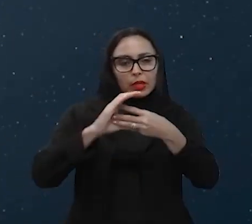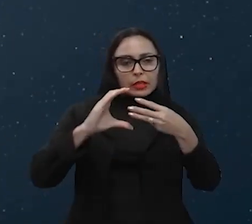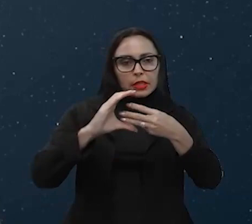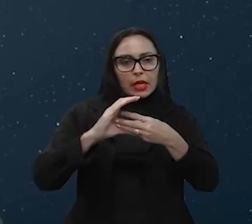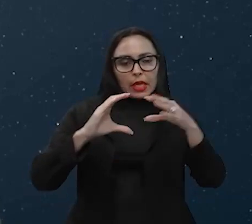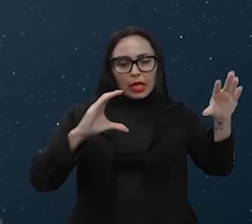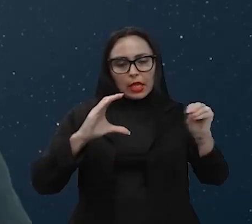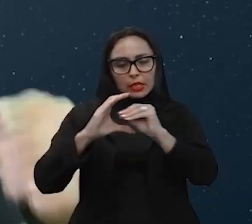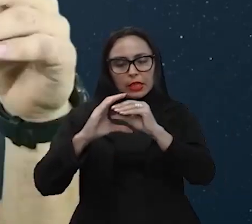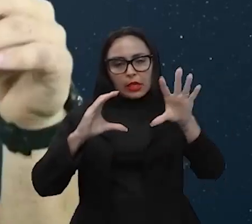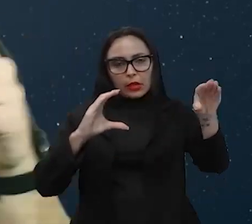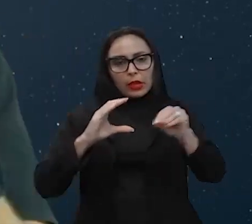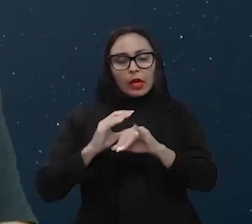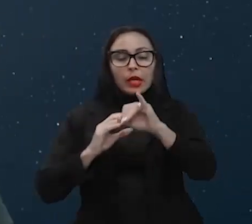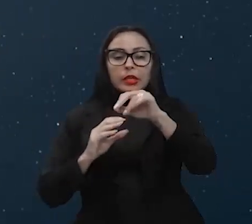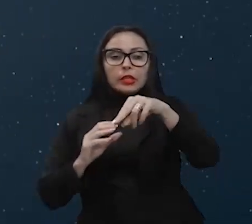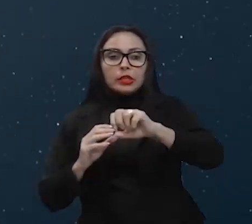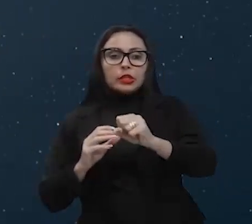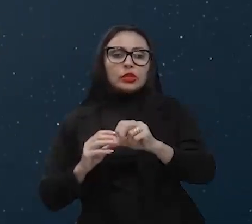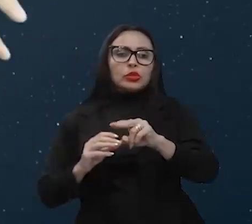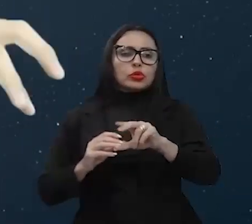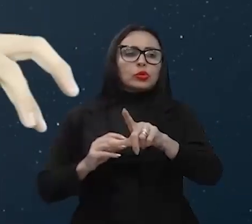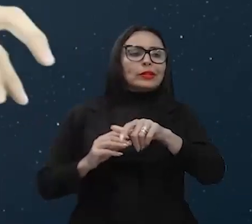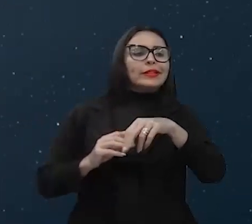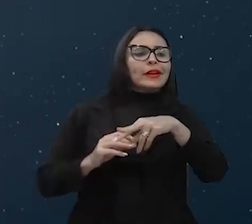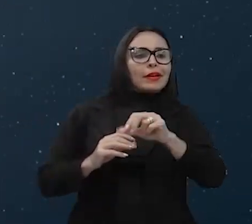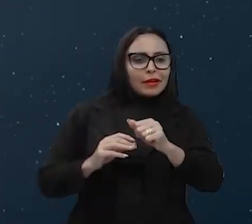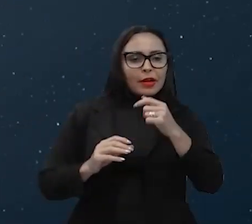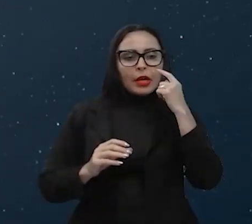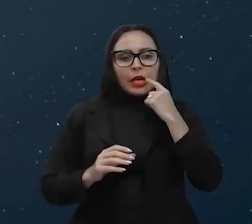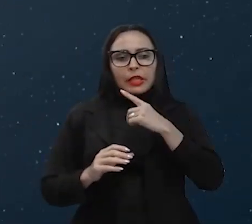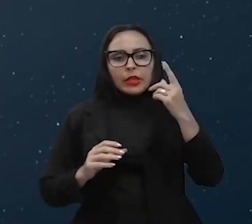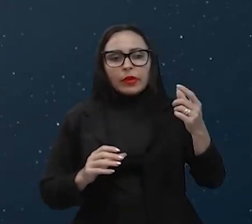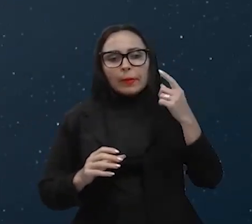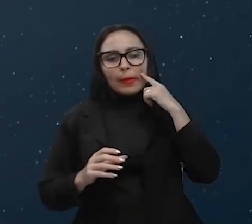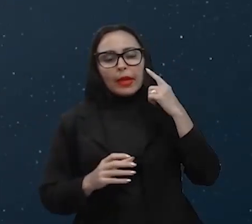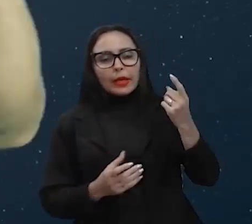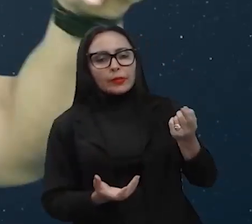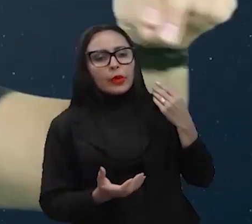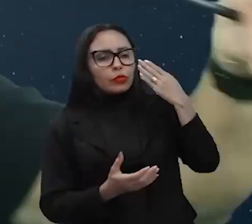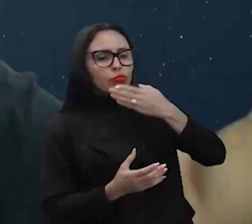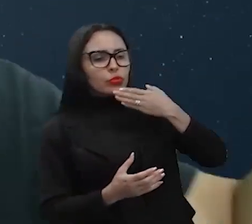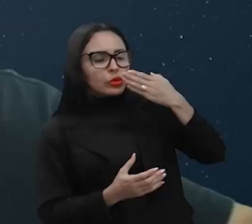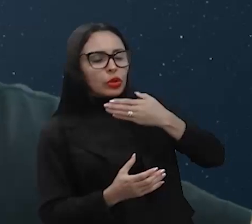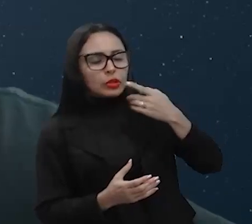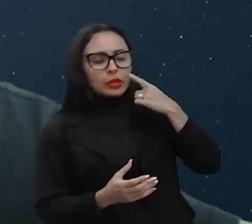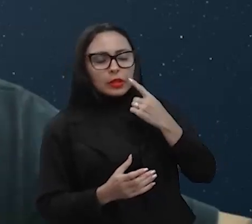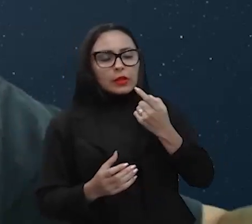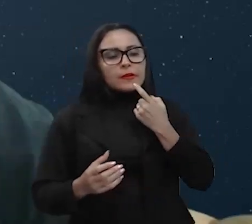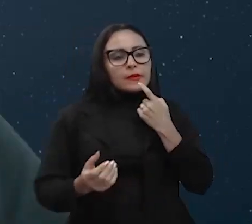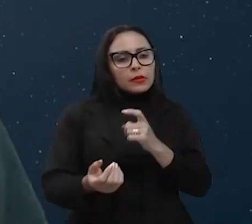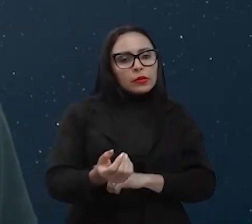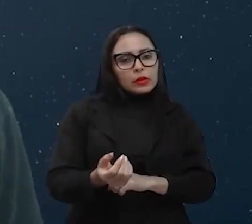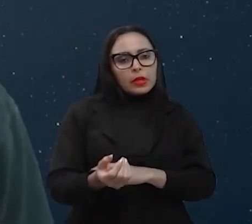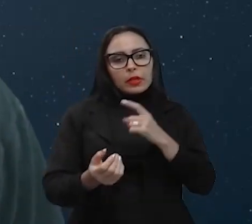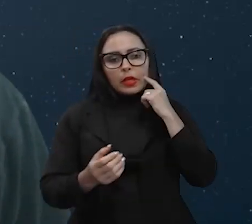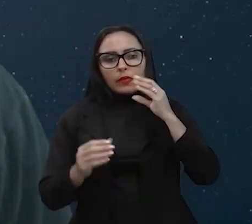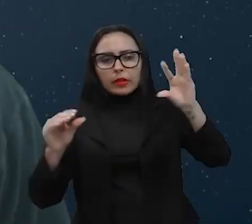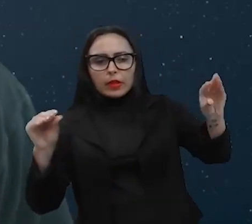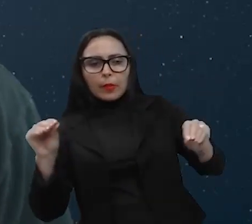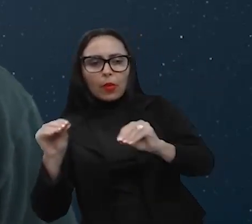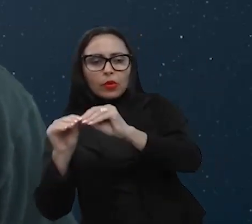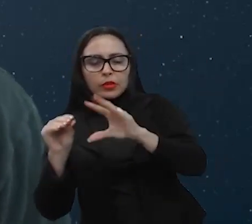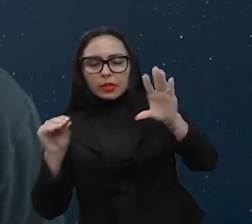insulina. É a insulina que vai pegar a glicose do teu sangue e vai colocar e vai depositar nas células.